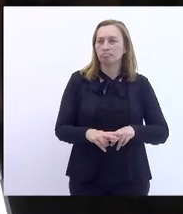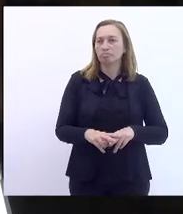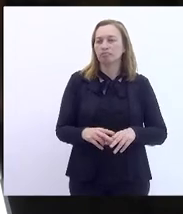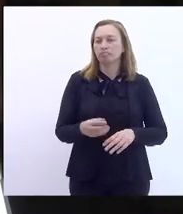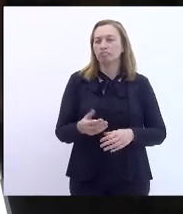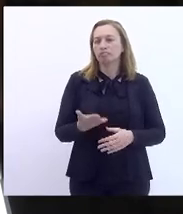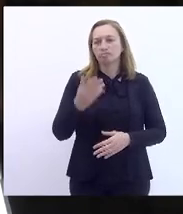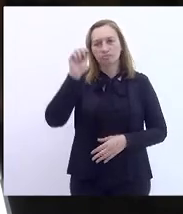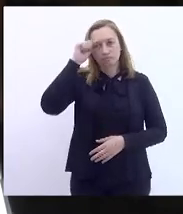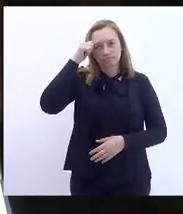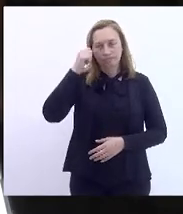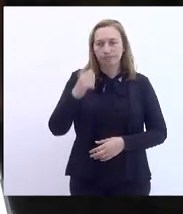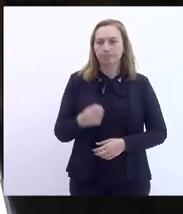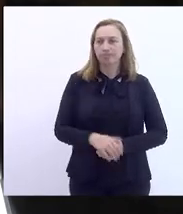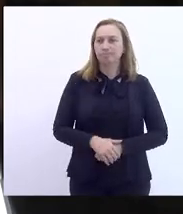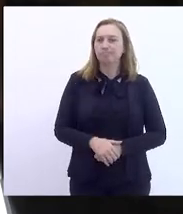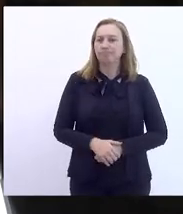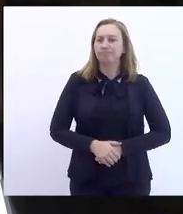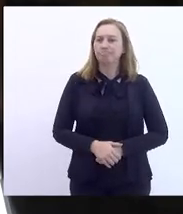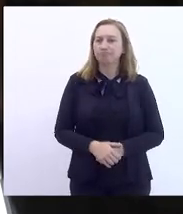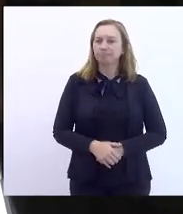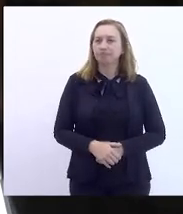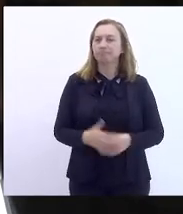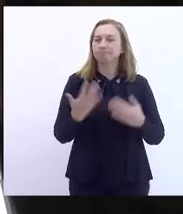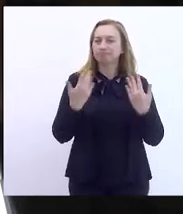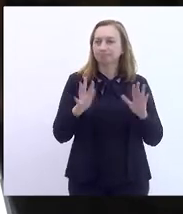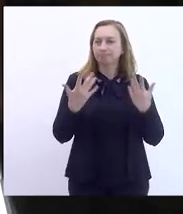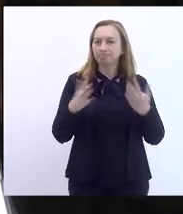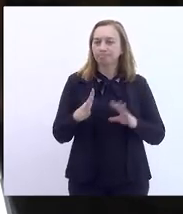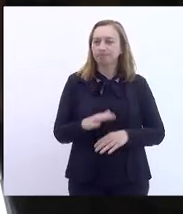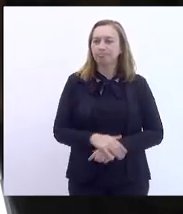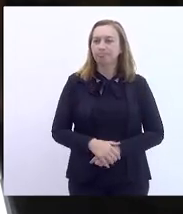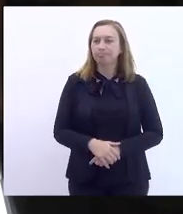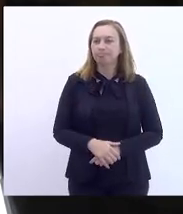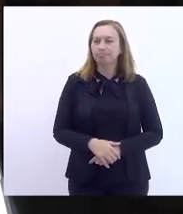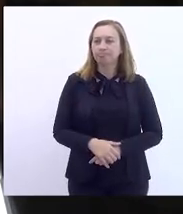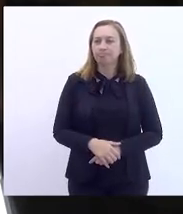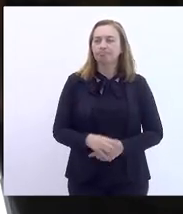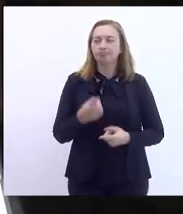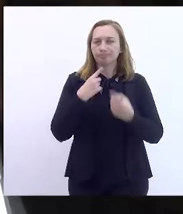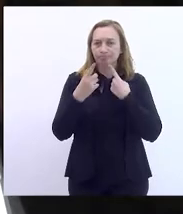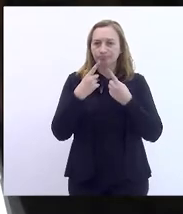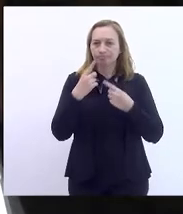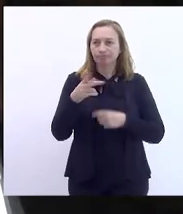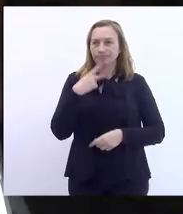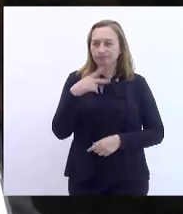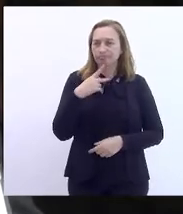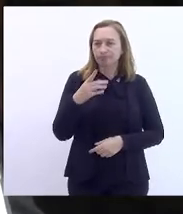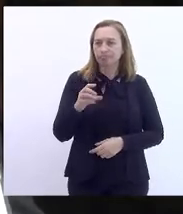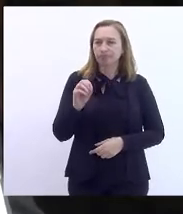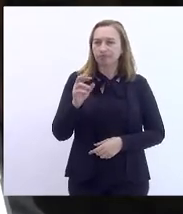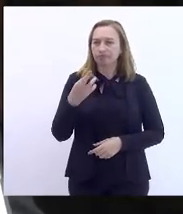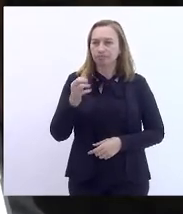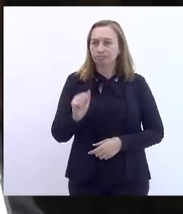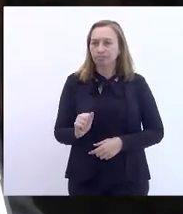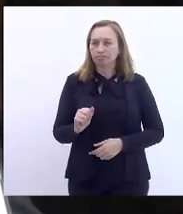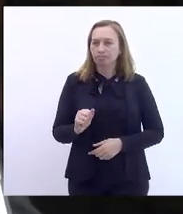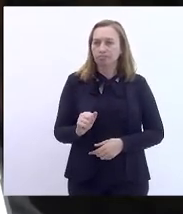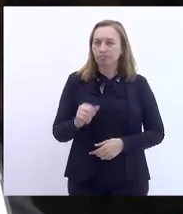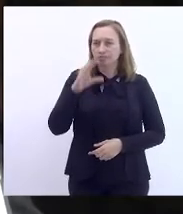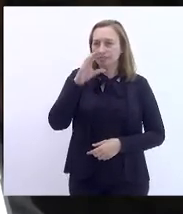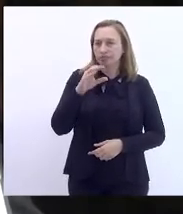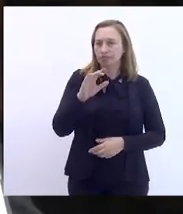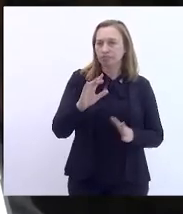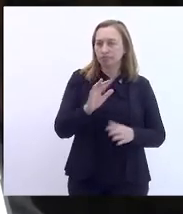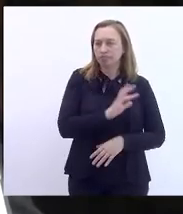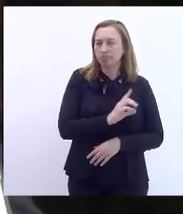juventudes negras então para finalizar quero saudar essa esse debate dizia que a ouvidoria da Defensoria Pública